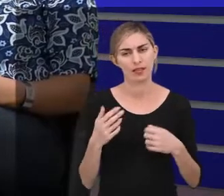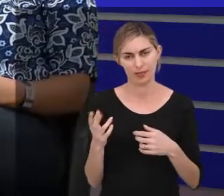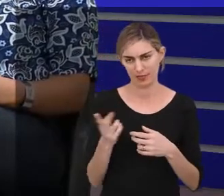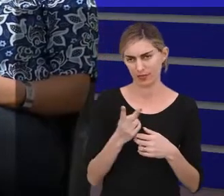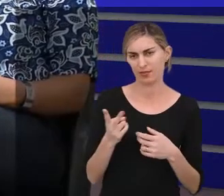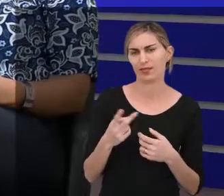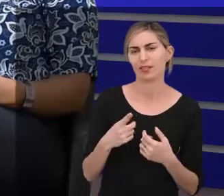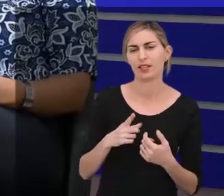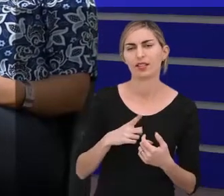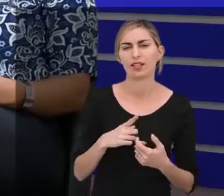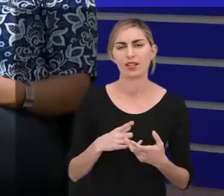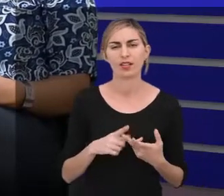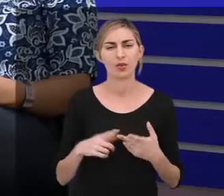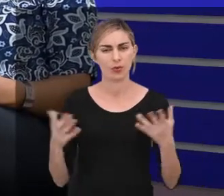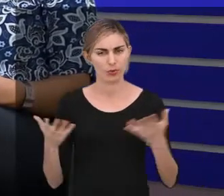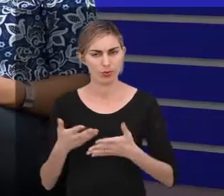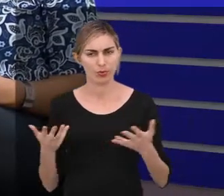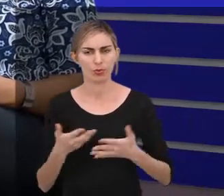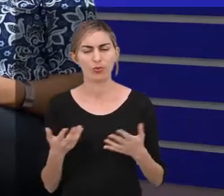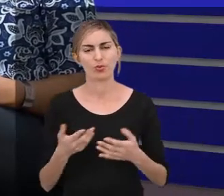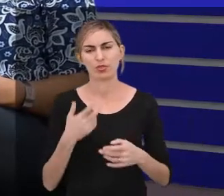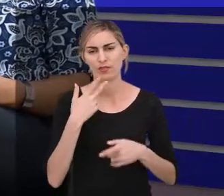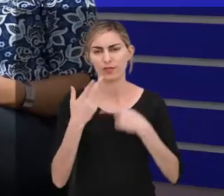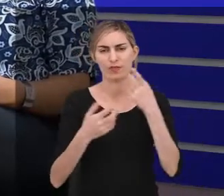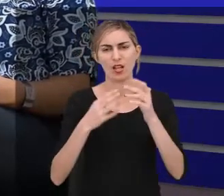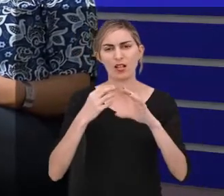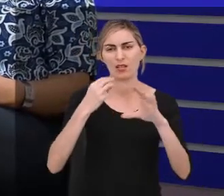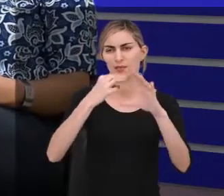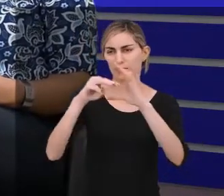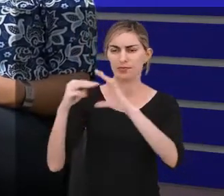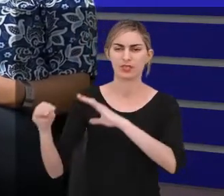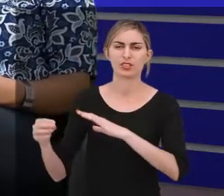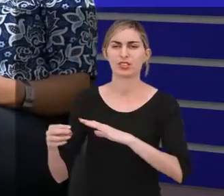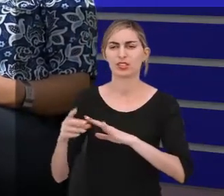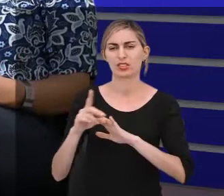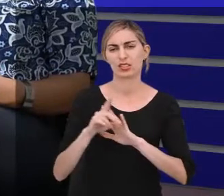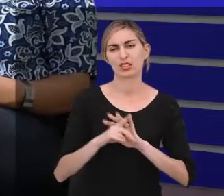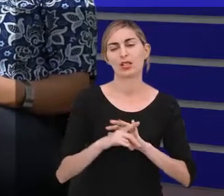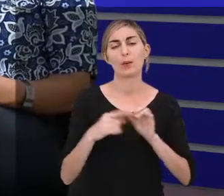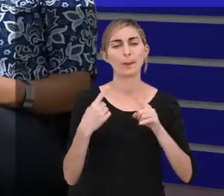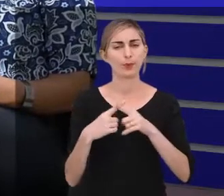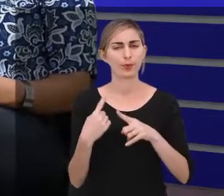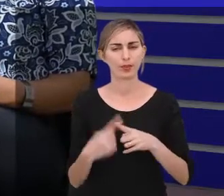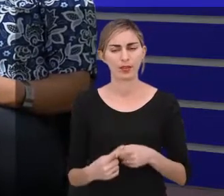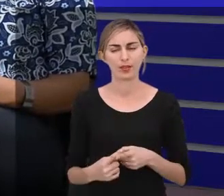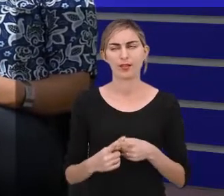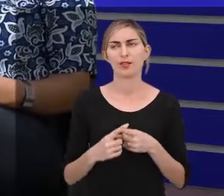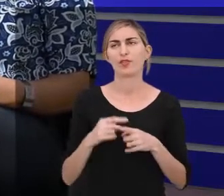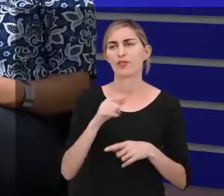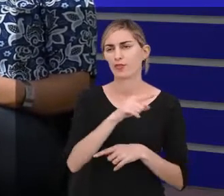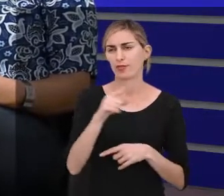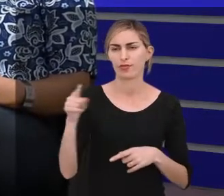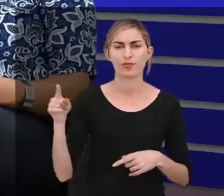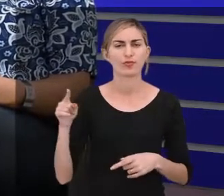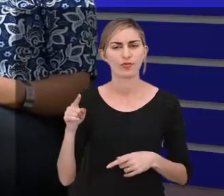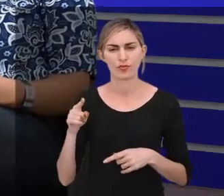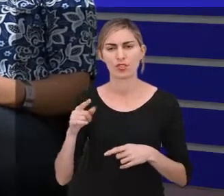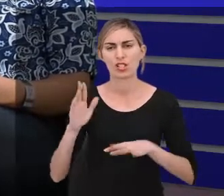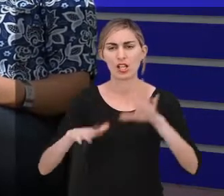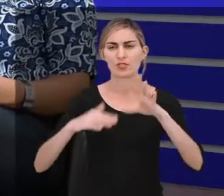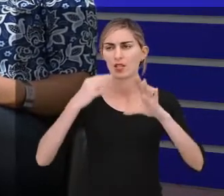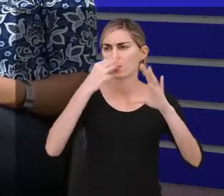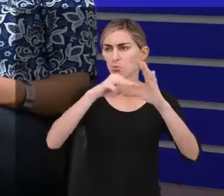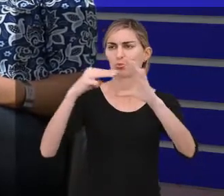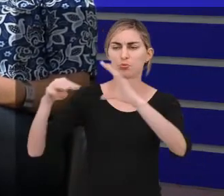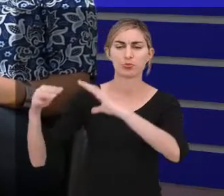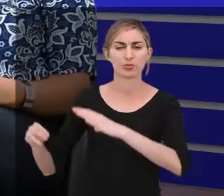e direi quem és, e hoje é diz-me o que publicas e direi quem és, porque você é o que você publica também, o que